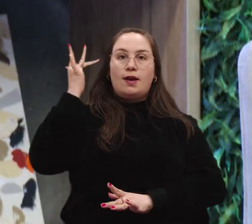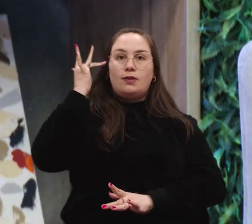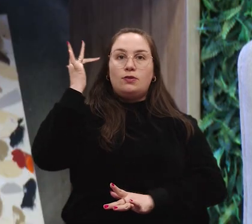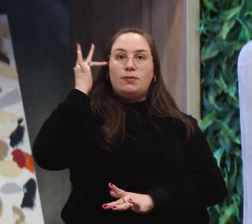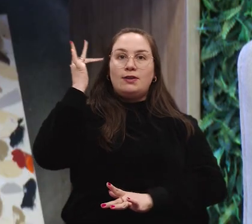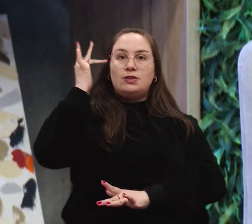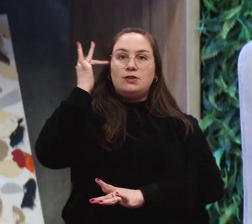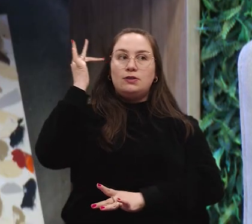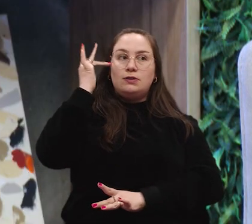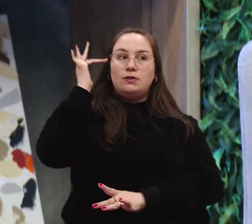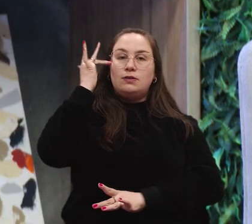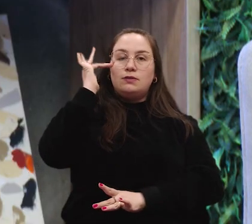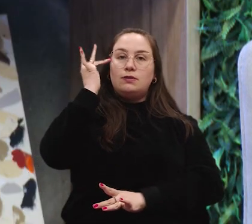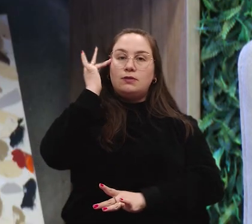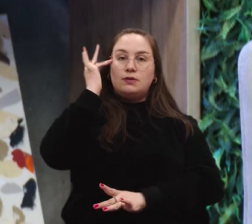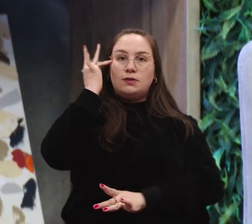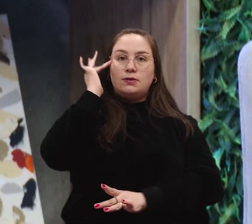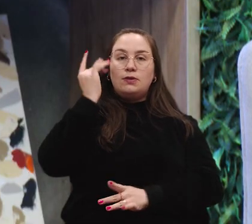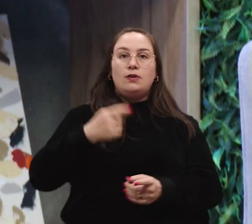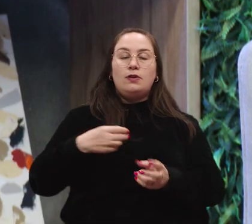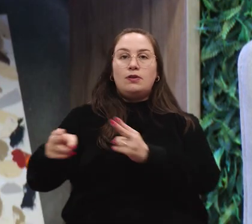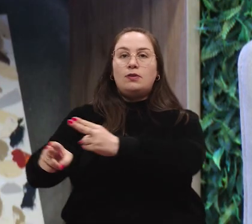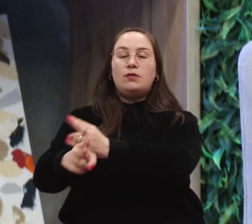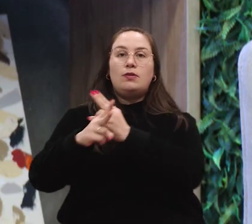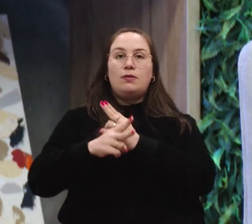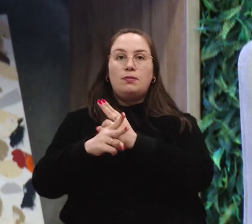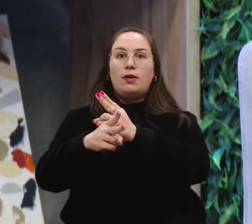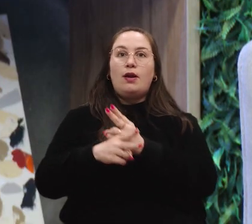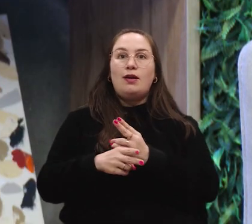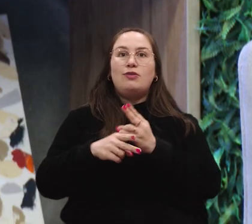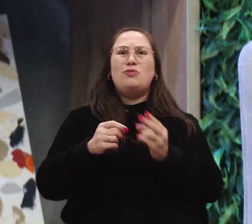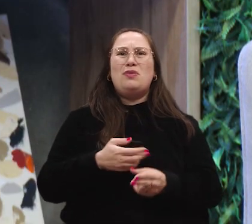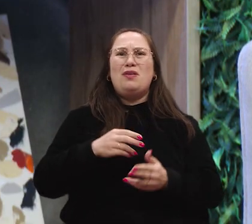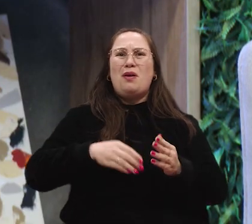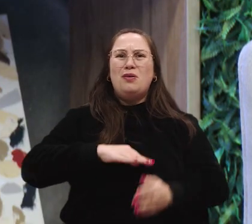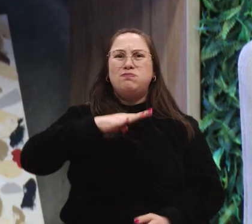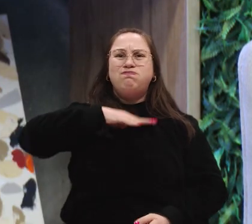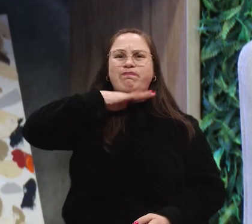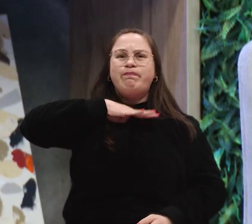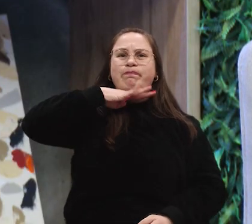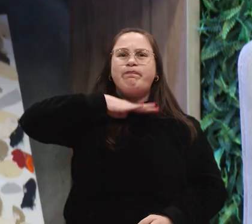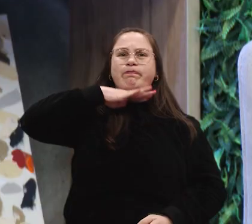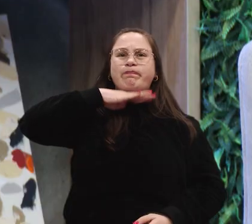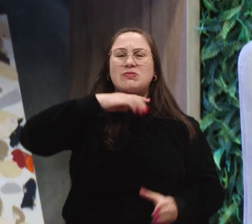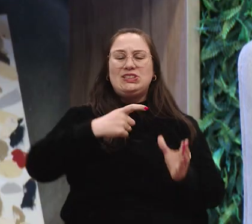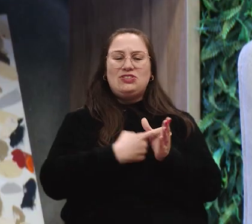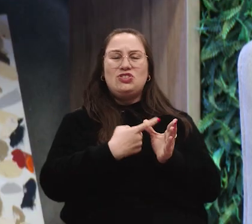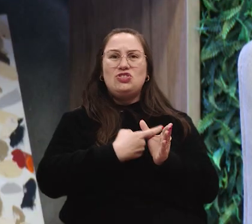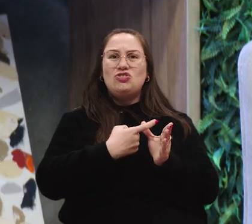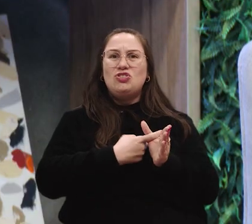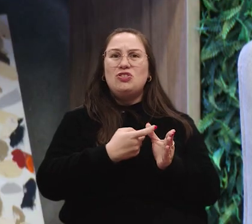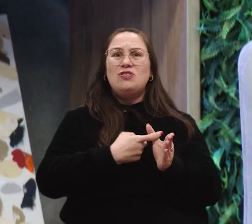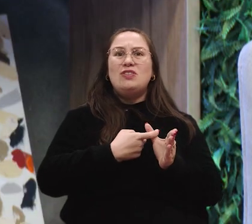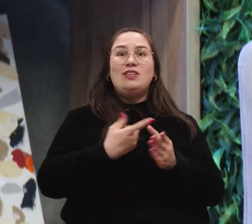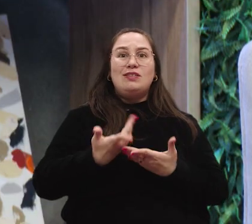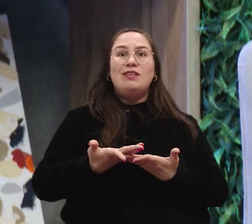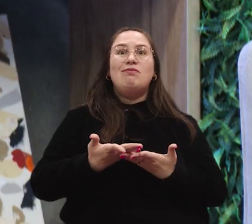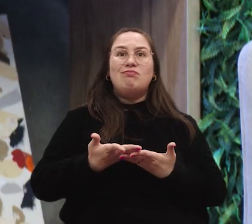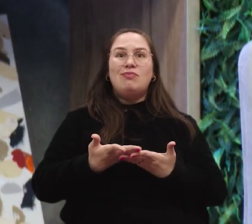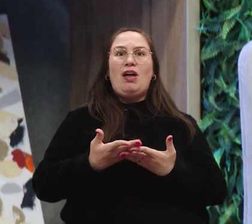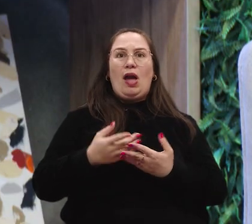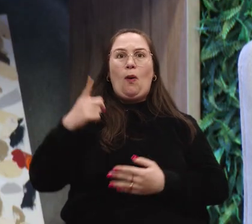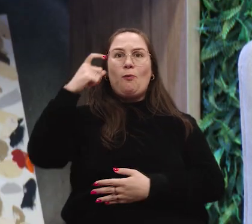nessa compra, Isso aí, acaba a fazendo os empréstimos, se endividando, então uma coisa vai levando a outra e depois, muitas vezes em